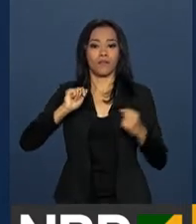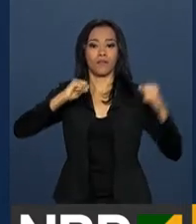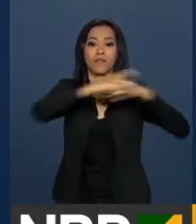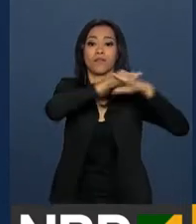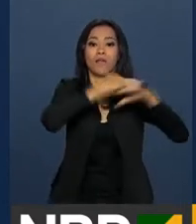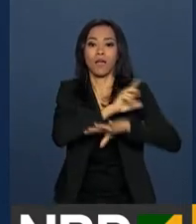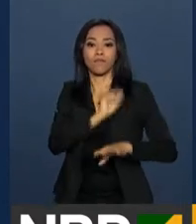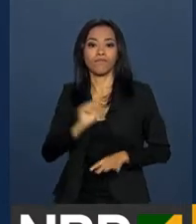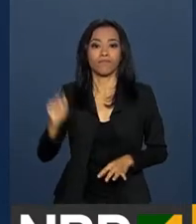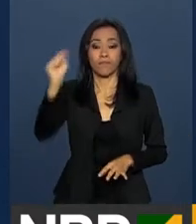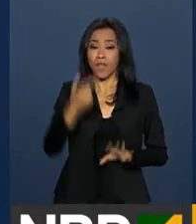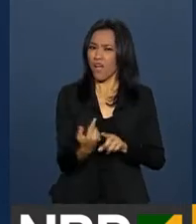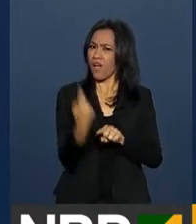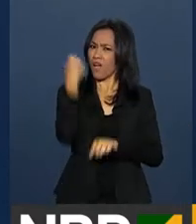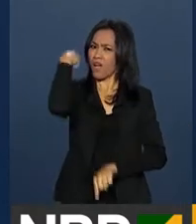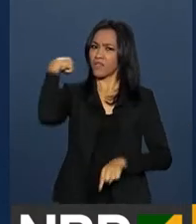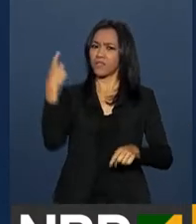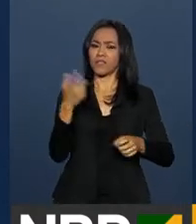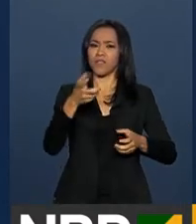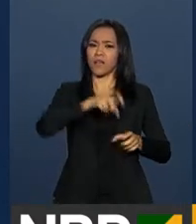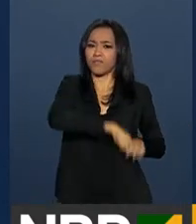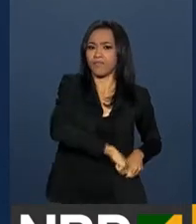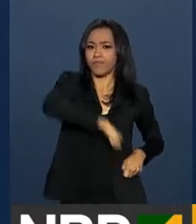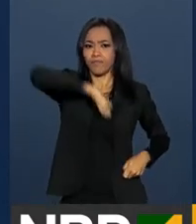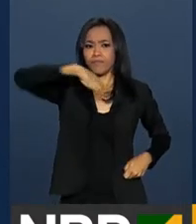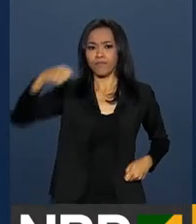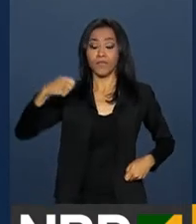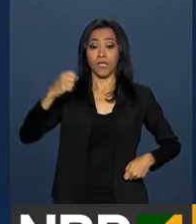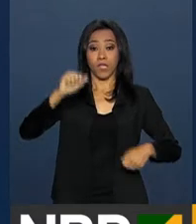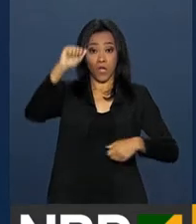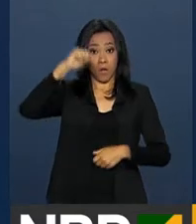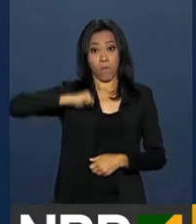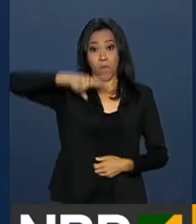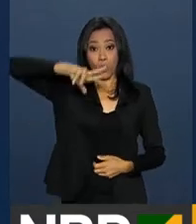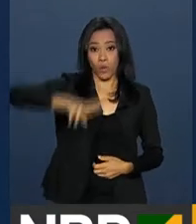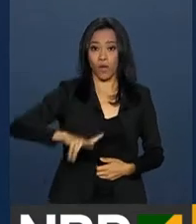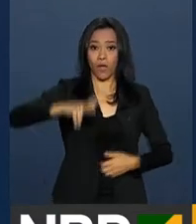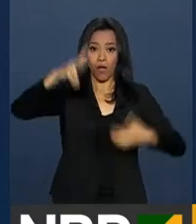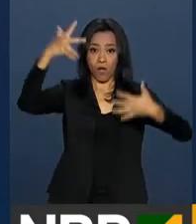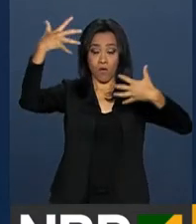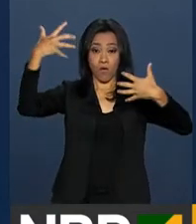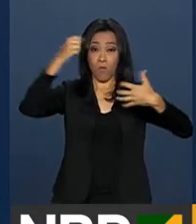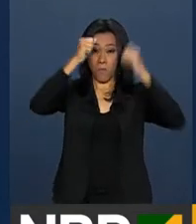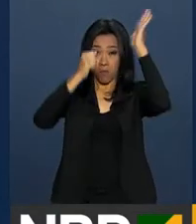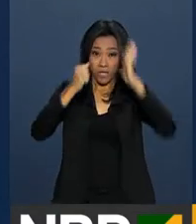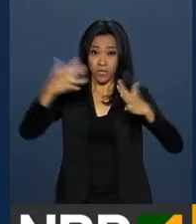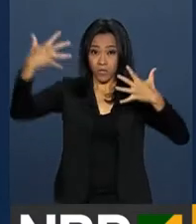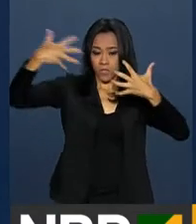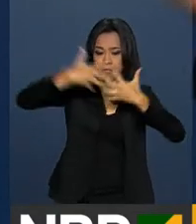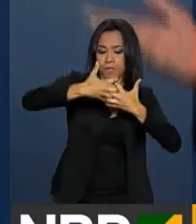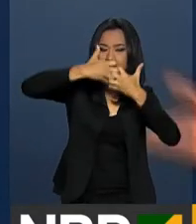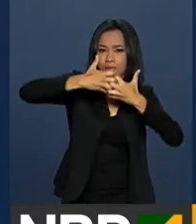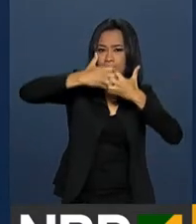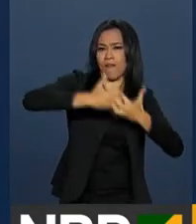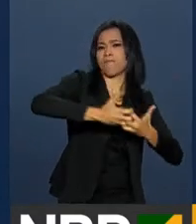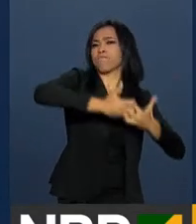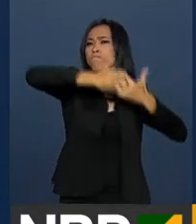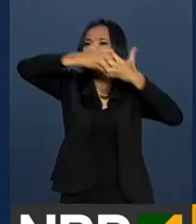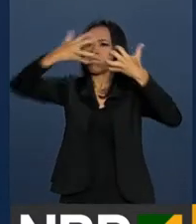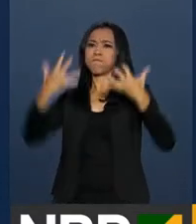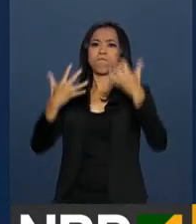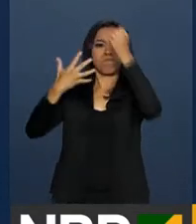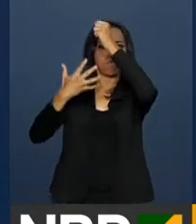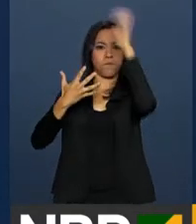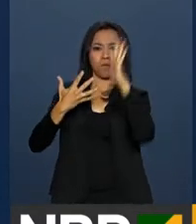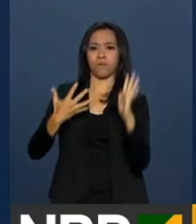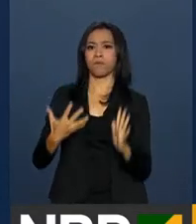da independência do Brasil, muito antes da autonomia dos estados, e naturalmente, muito antes da autonomia da